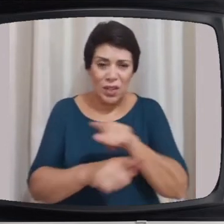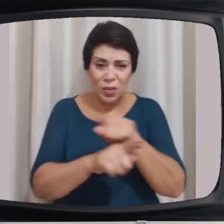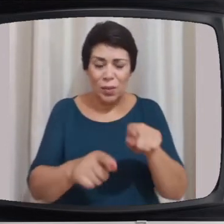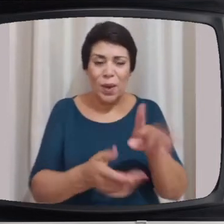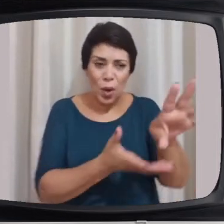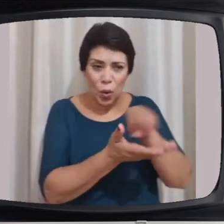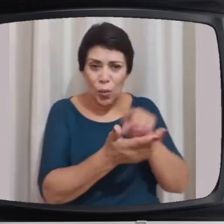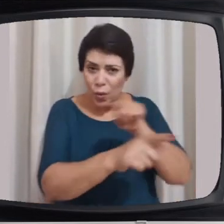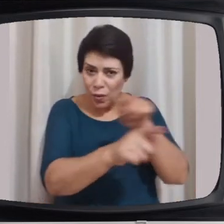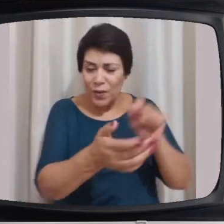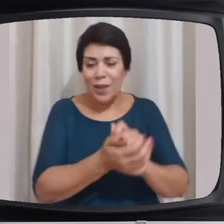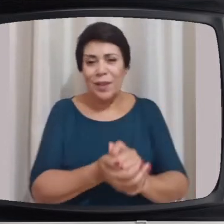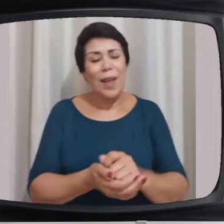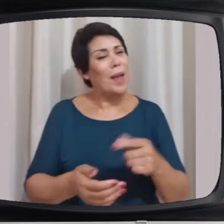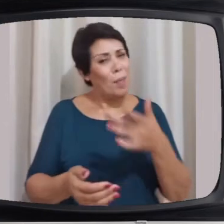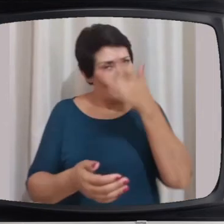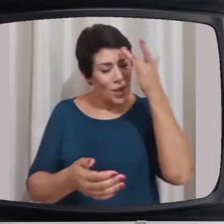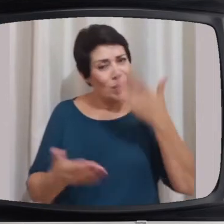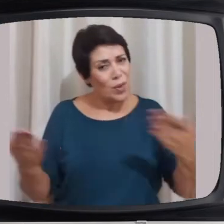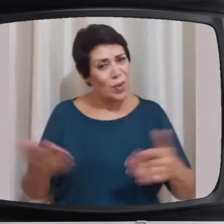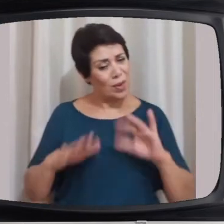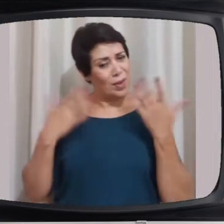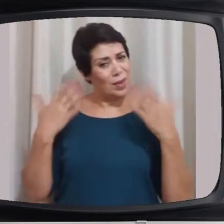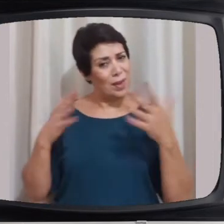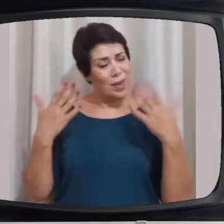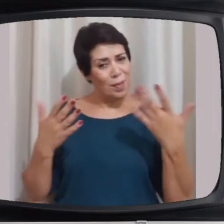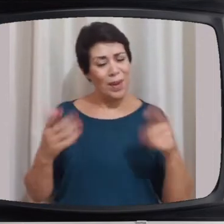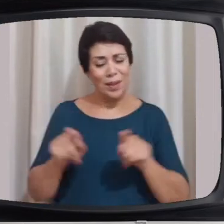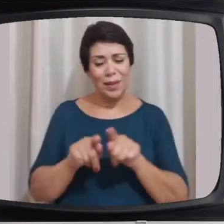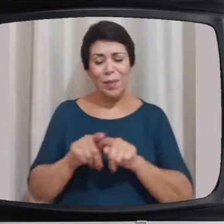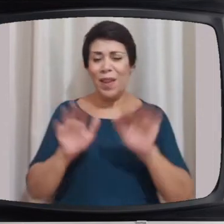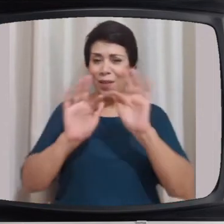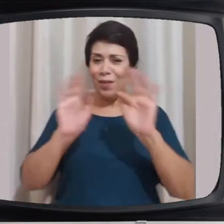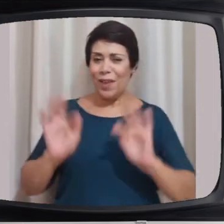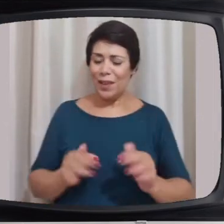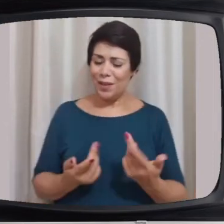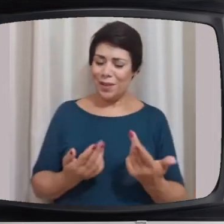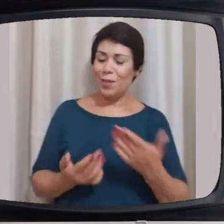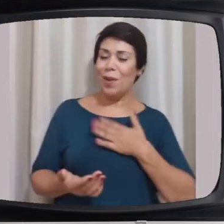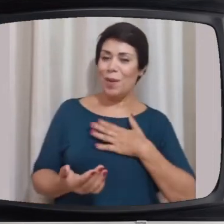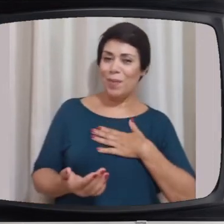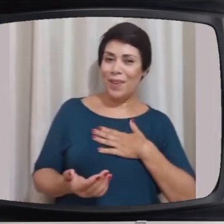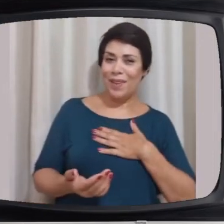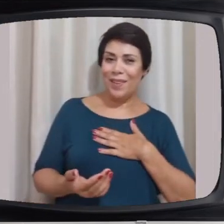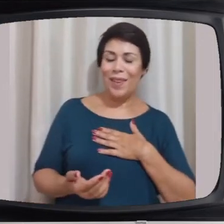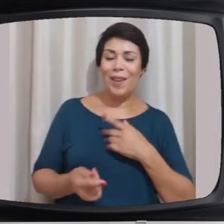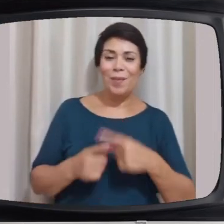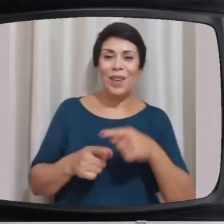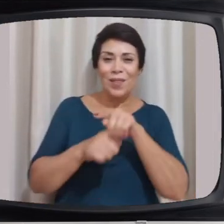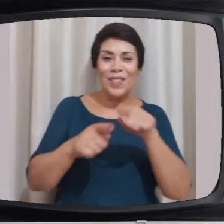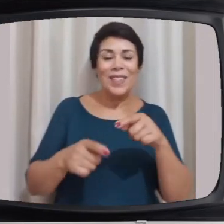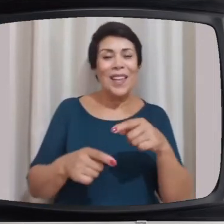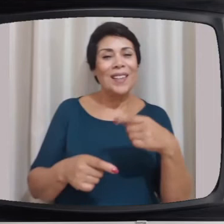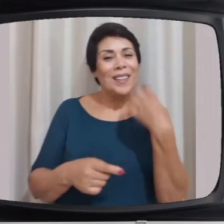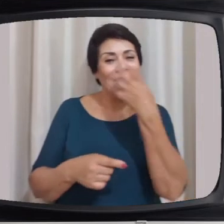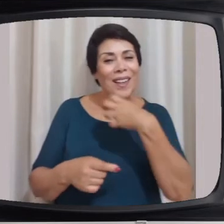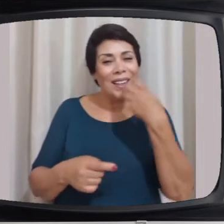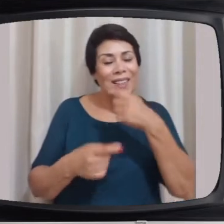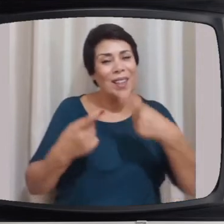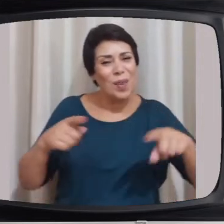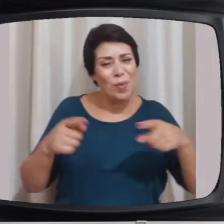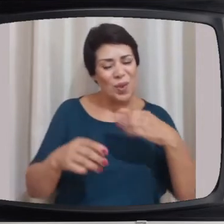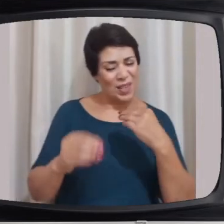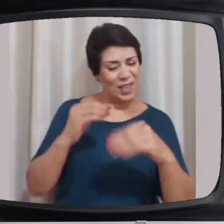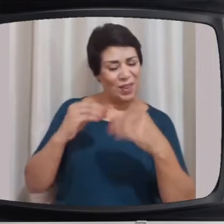e feliz, assim como eu tô, de assistir esse episódio com vocês, contando essa canção também, que foi trilha de novela,